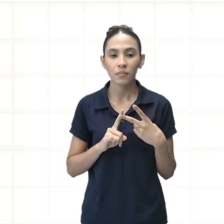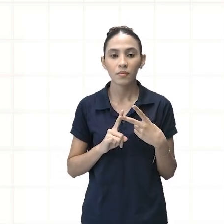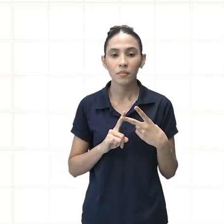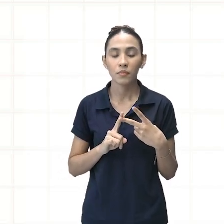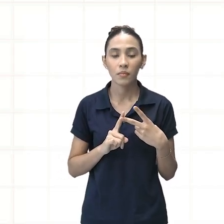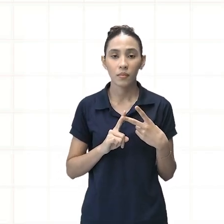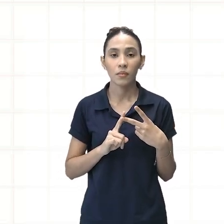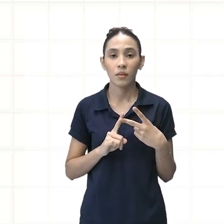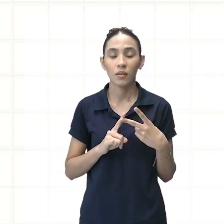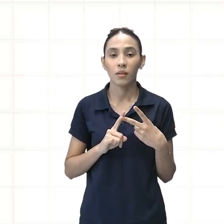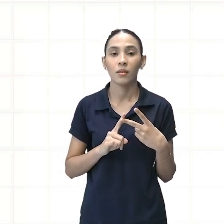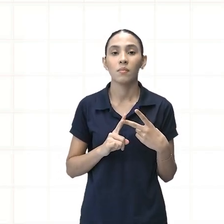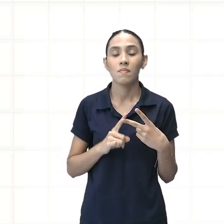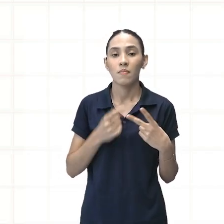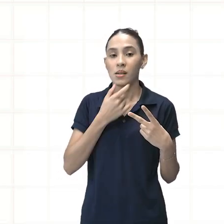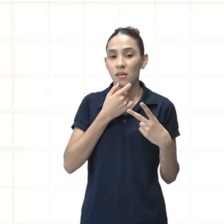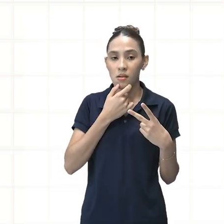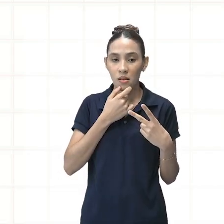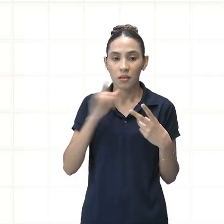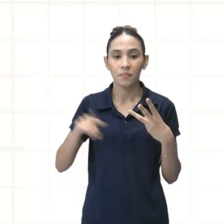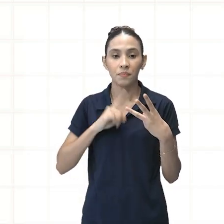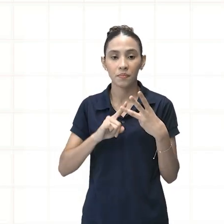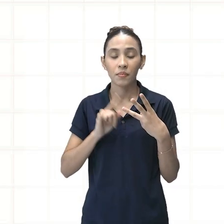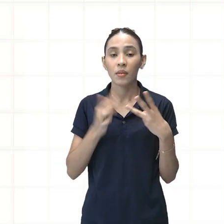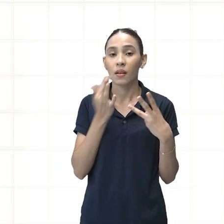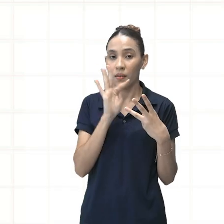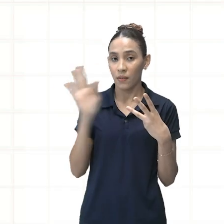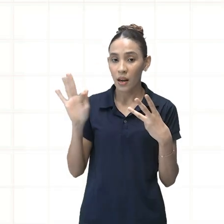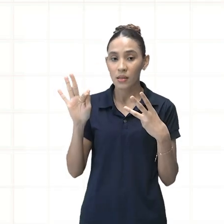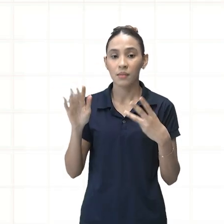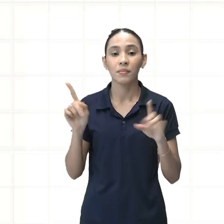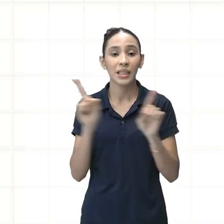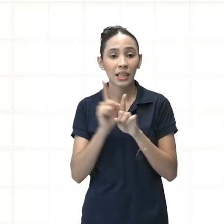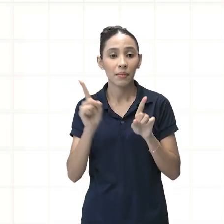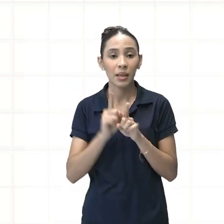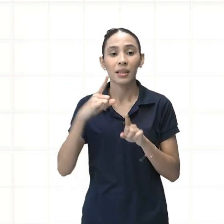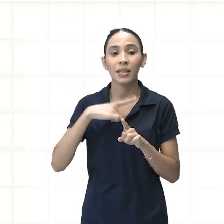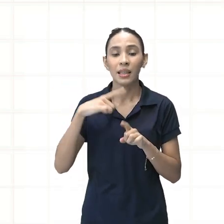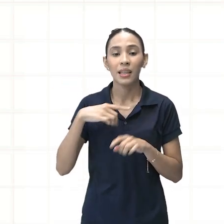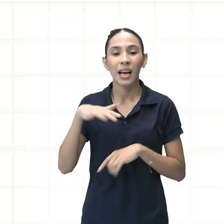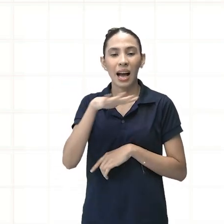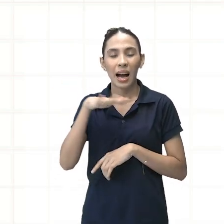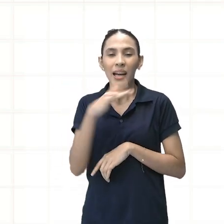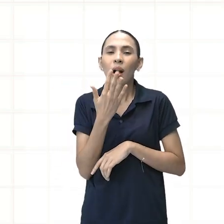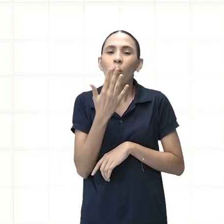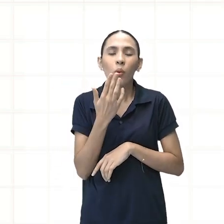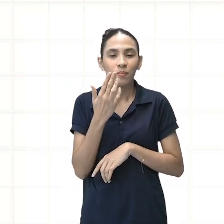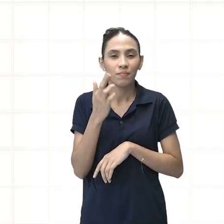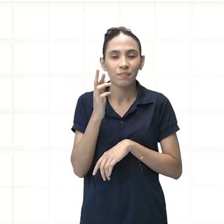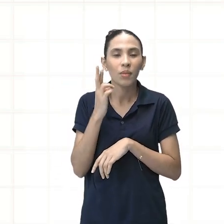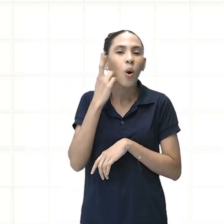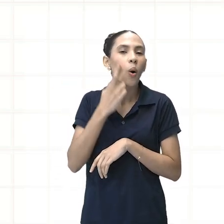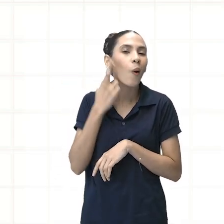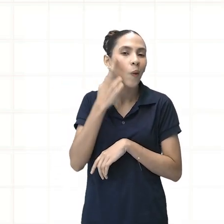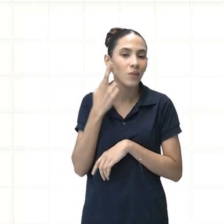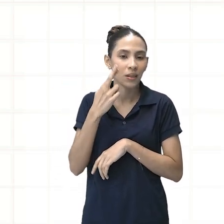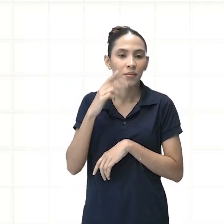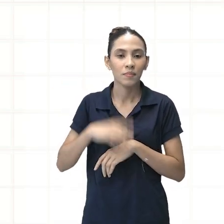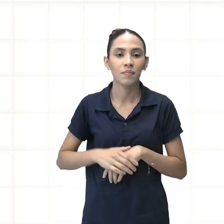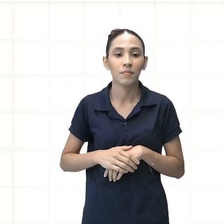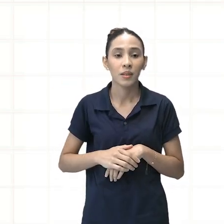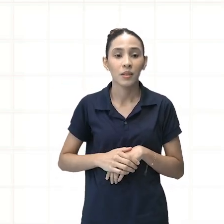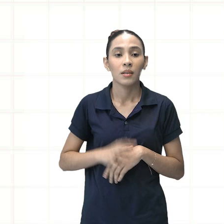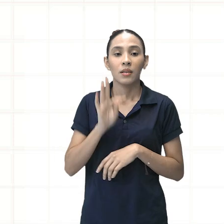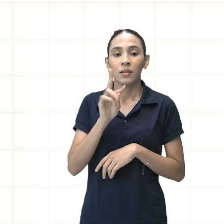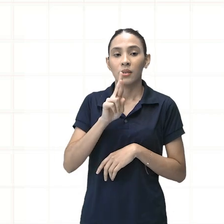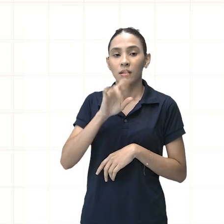Pelo Reino Unido, compreendendo também a Irlanda e a França. E nós temos essa área um pouco rosada, que é justamente a